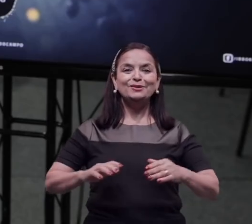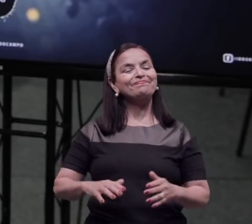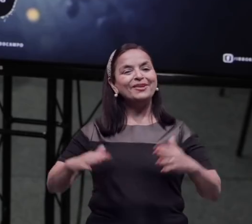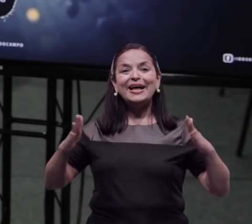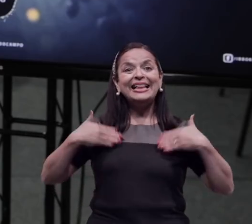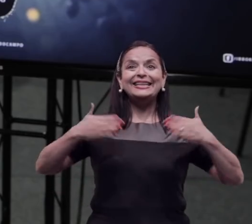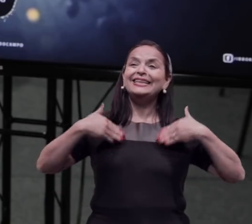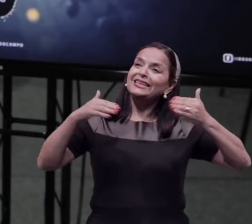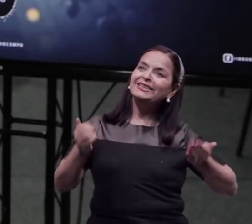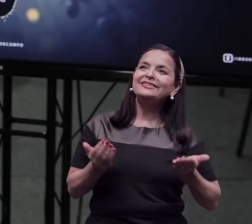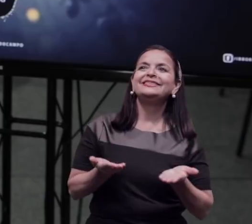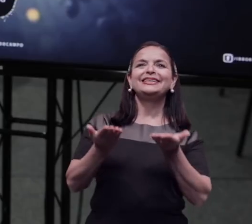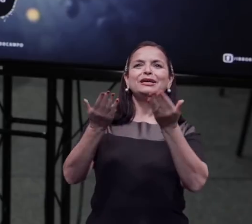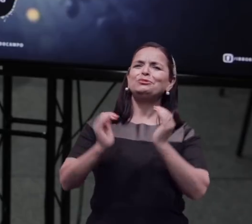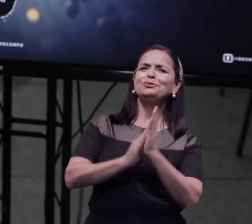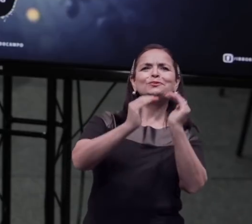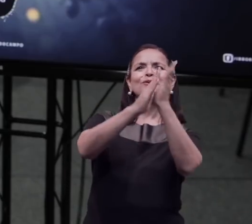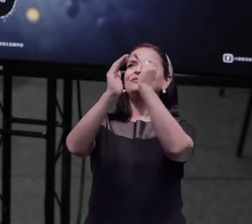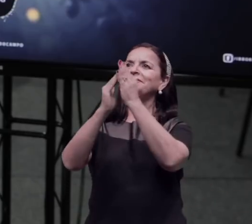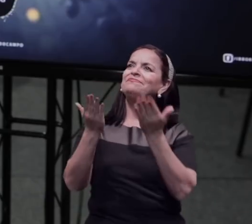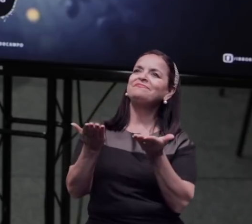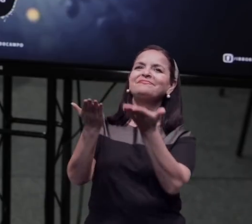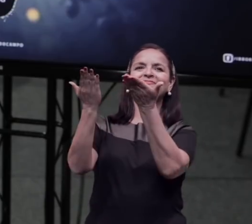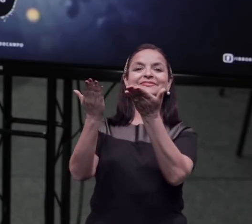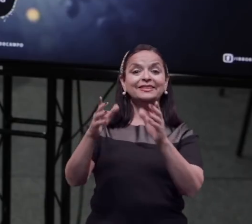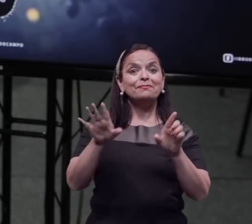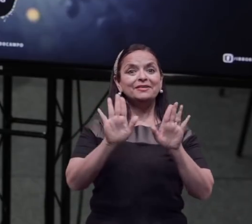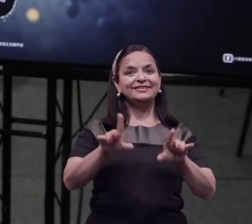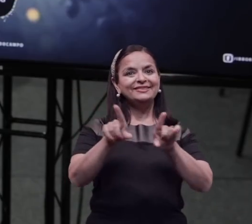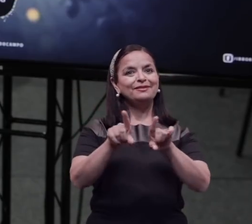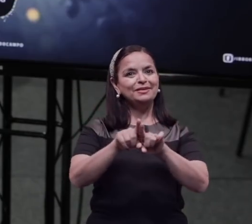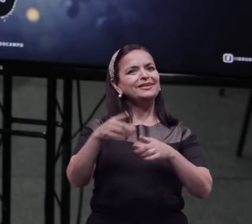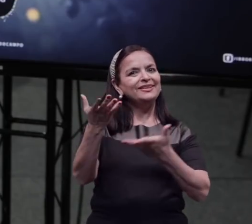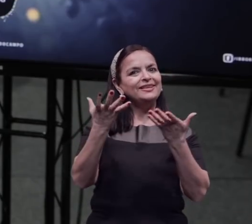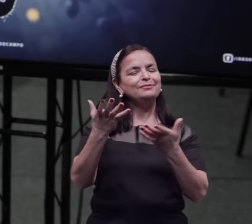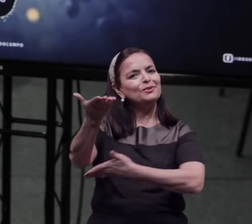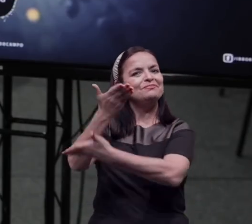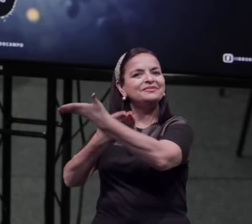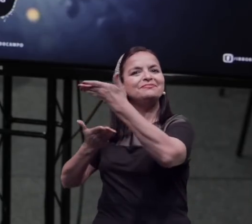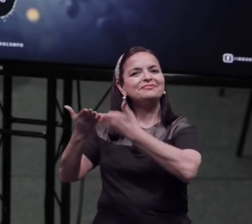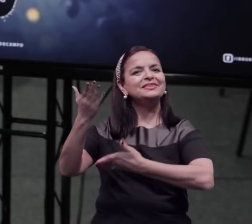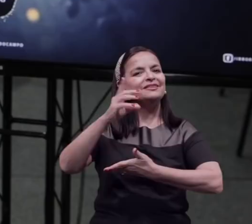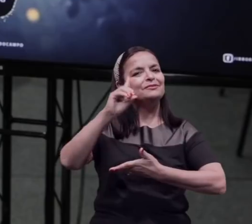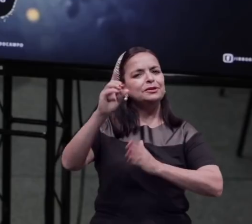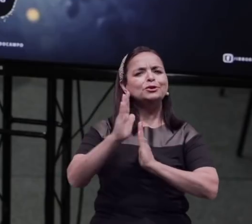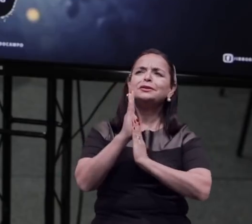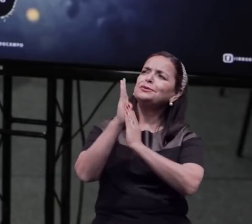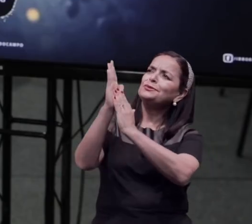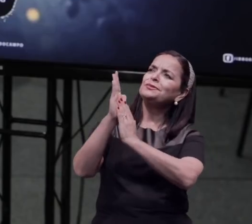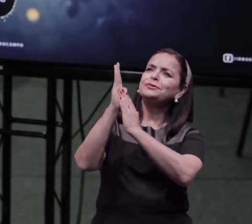respirar. Com alegria entregamos os nossos louvores ao Senhor, mas também queremos compartilhar com Ele as